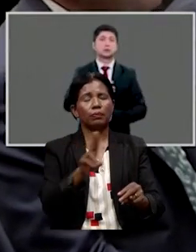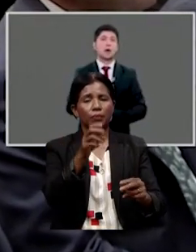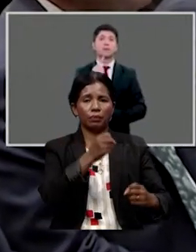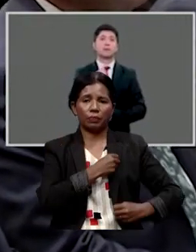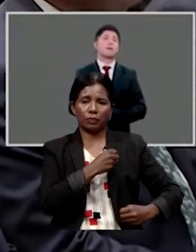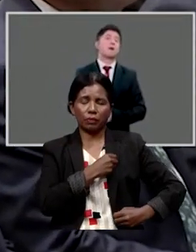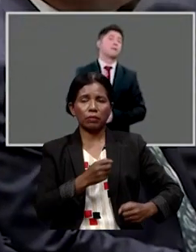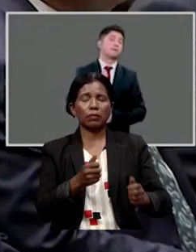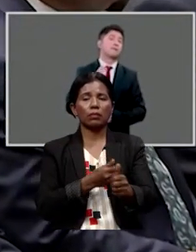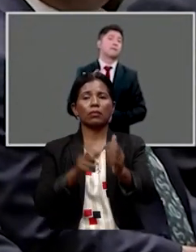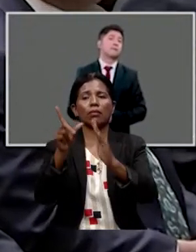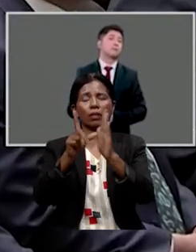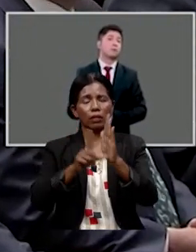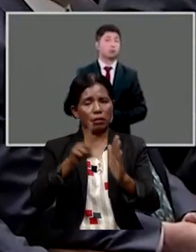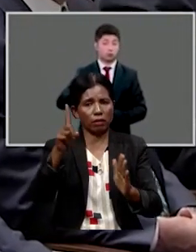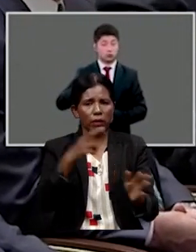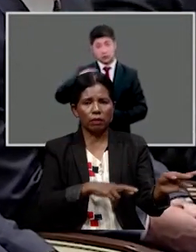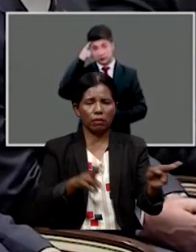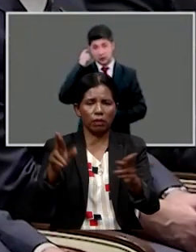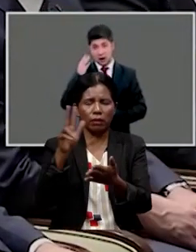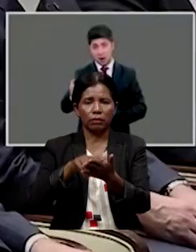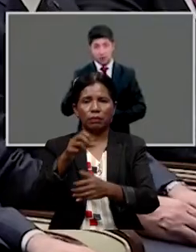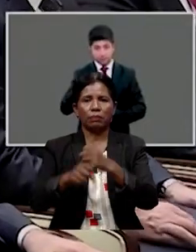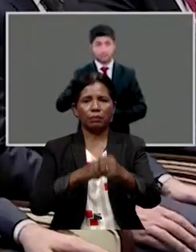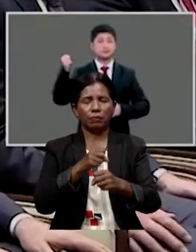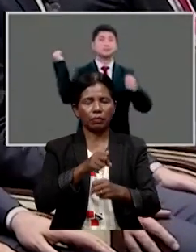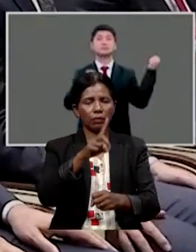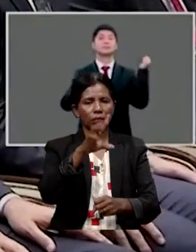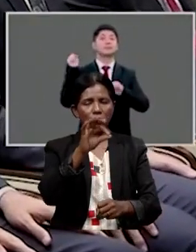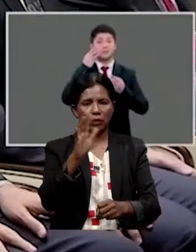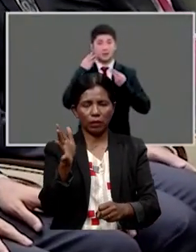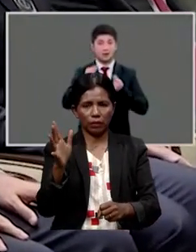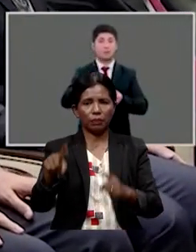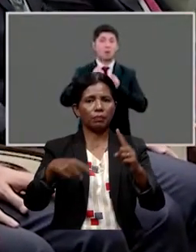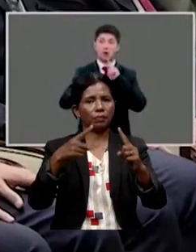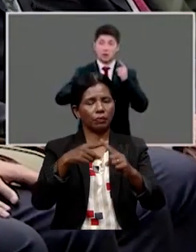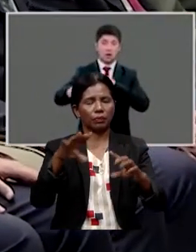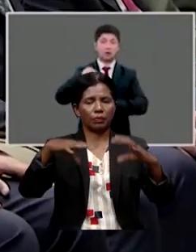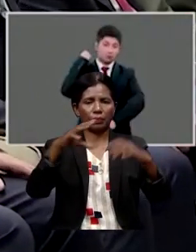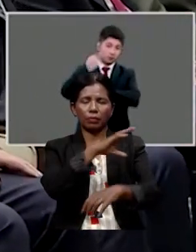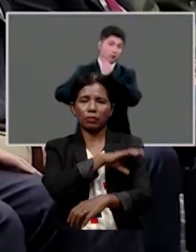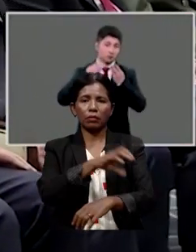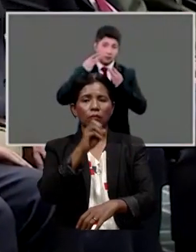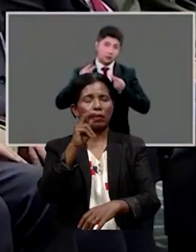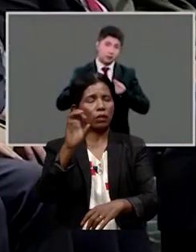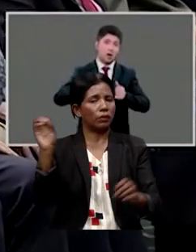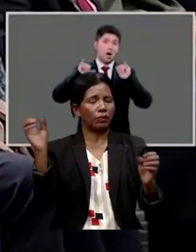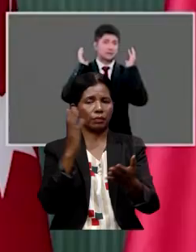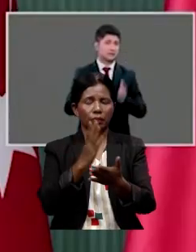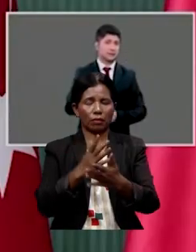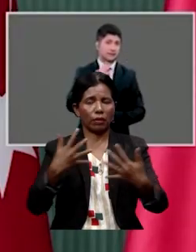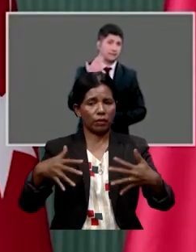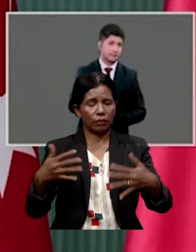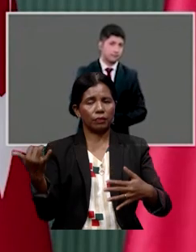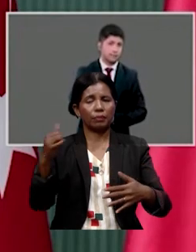de resolução ida nebenia prova e retina reunida a Tussia Limanulu, bem ir ao Conselho de Segurança ONU, na consegue rapar ataque